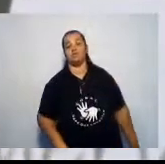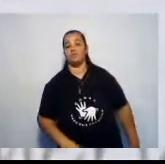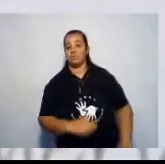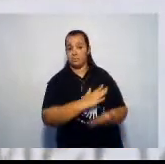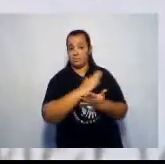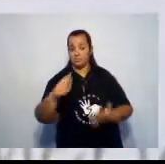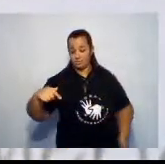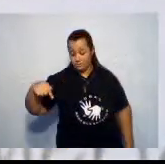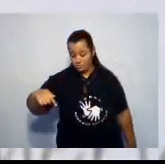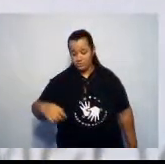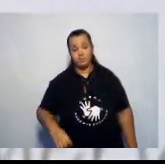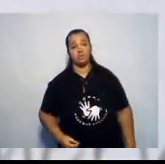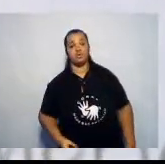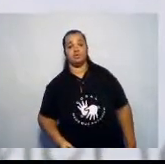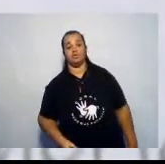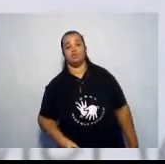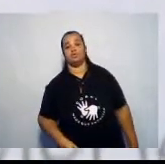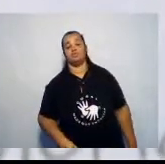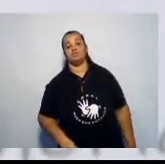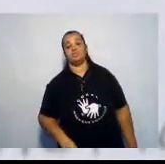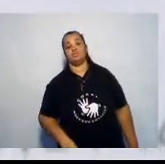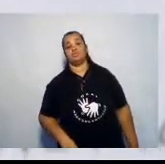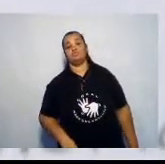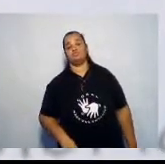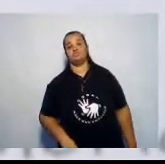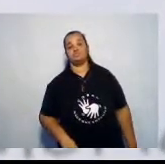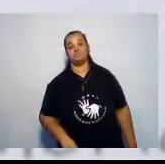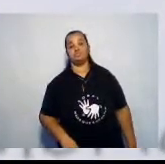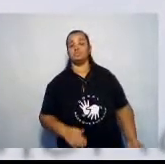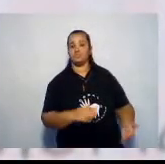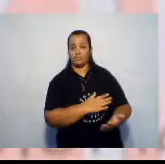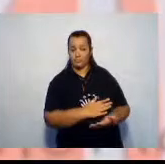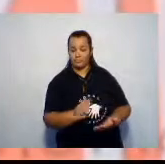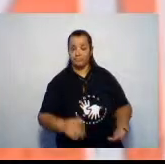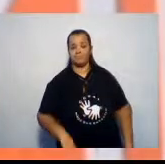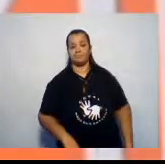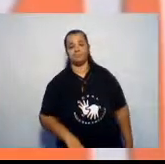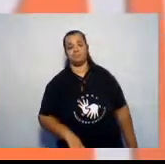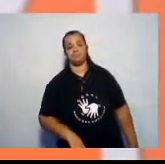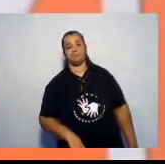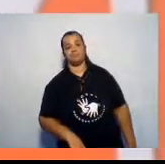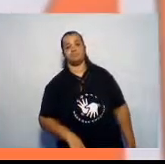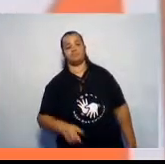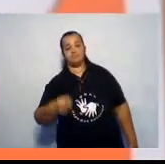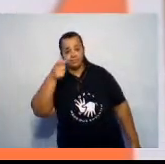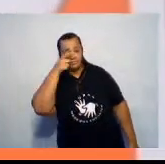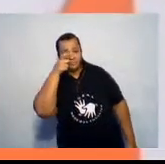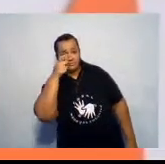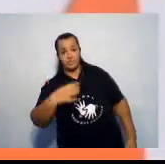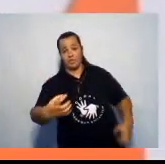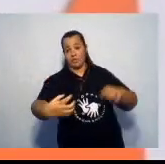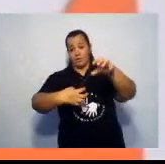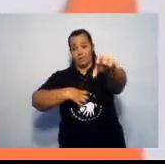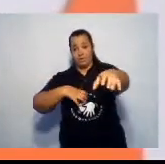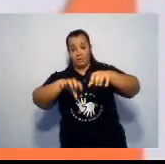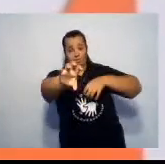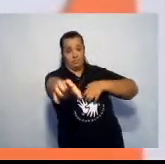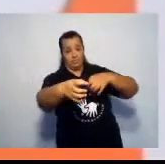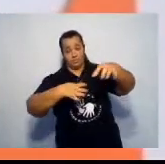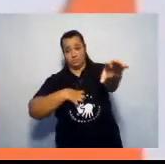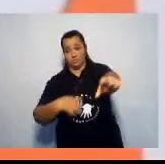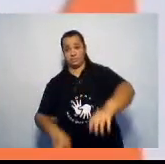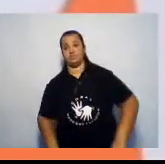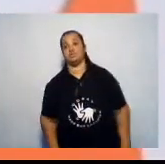contribuindo aqui com o Fundo Social nas lives, tá bom? Acompanhe tudo o que está acontecendo nesse momento, momento de empatia, momento